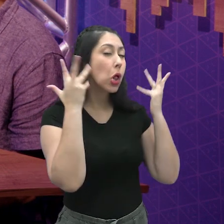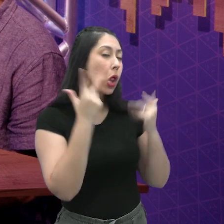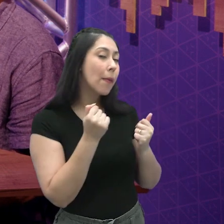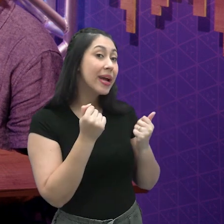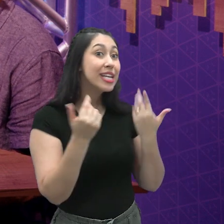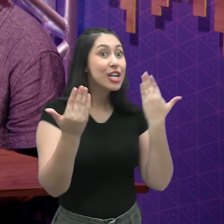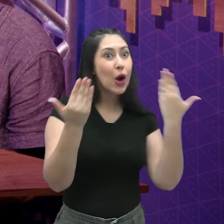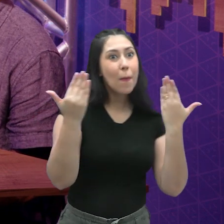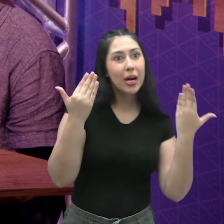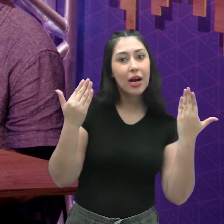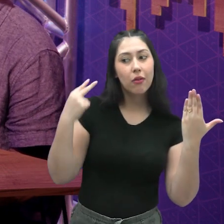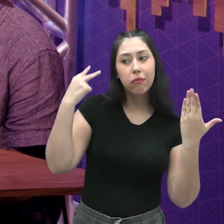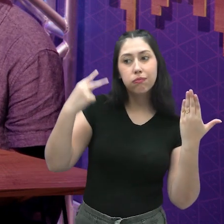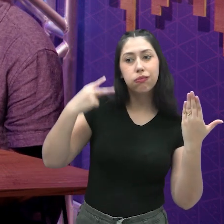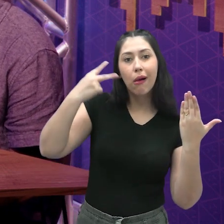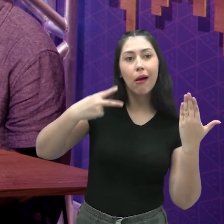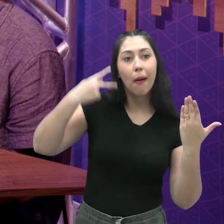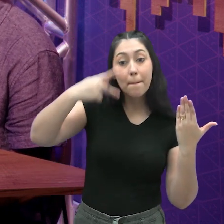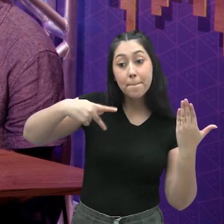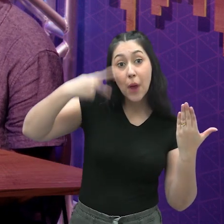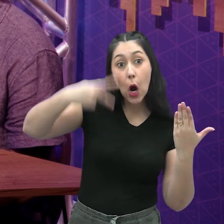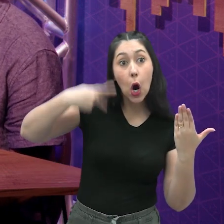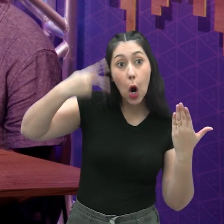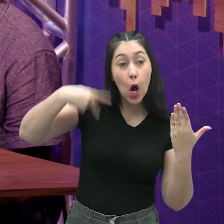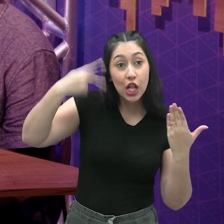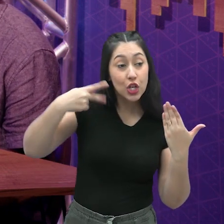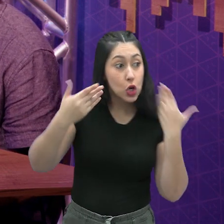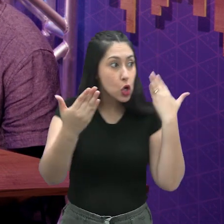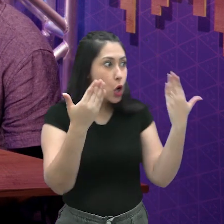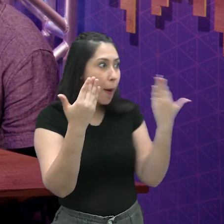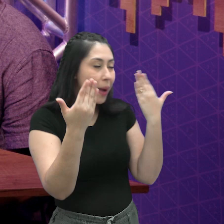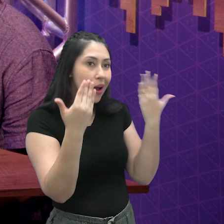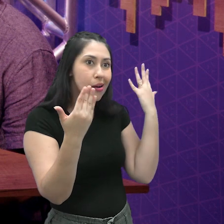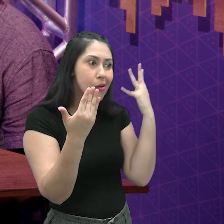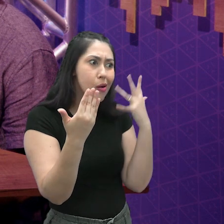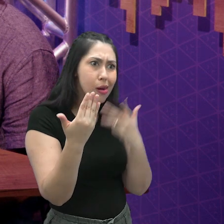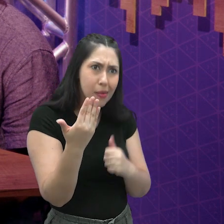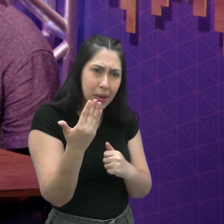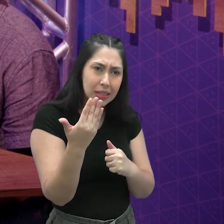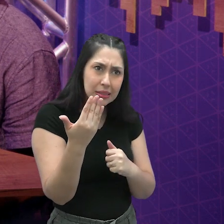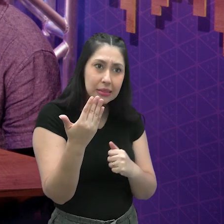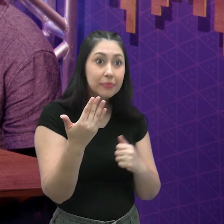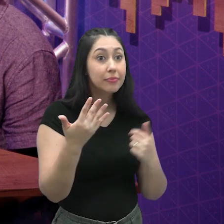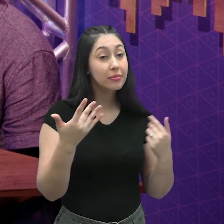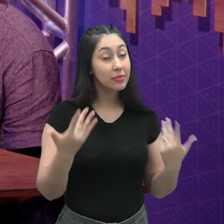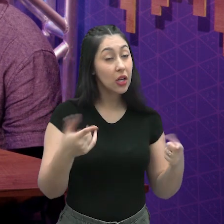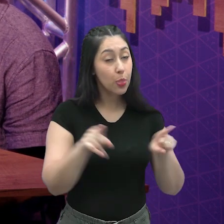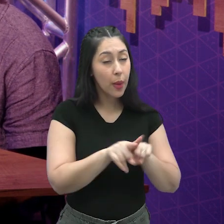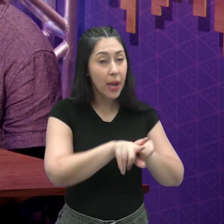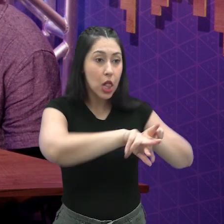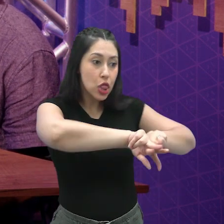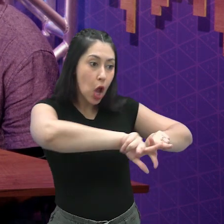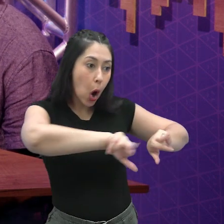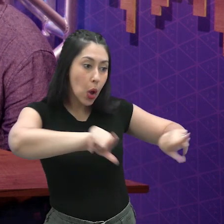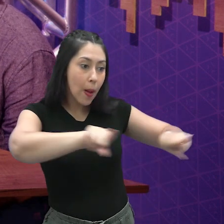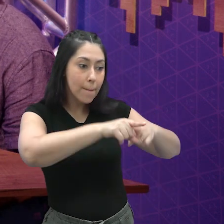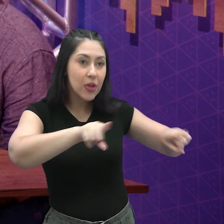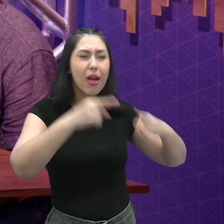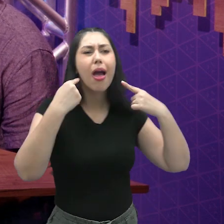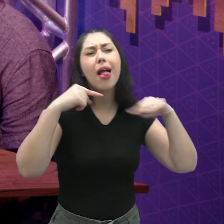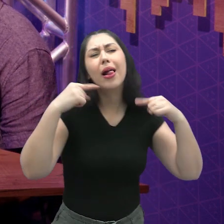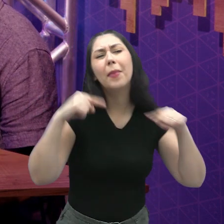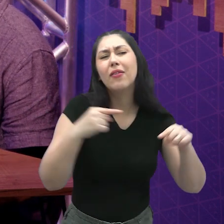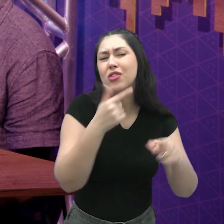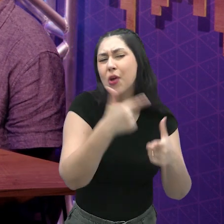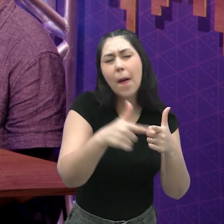relacionava políticos a animais. E para você ter uma ideia, Samu, para quem está nos acompanhando, outras músicas dessa dupla criticavam a